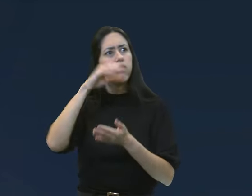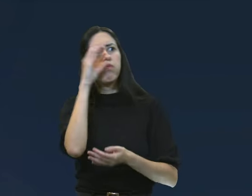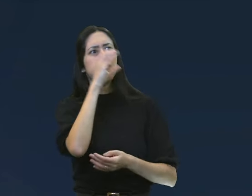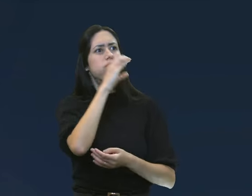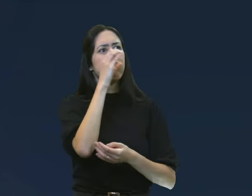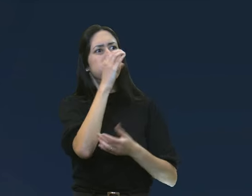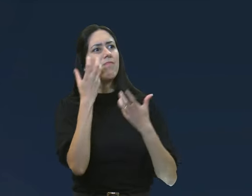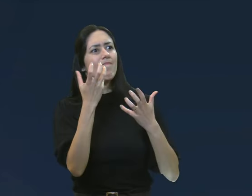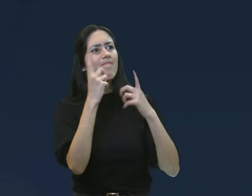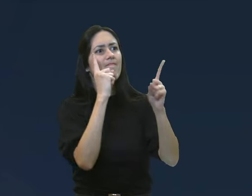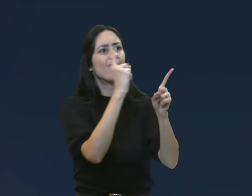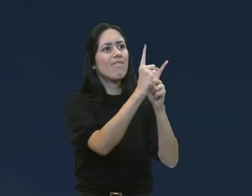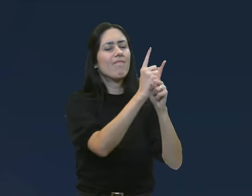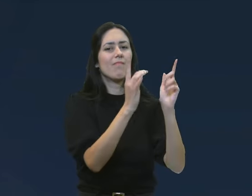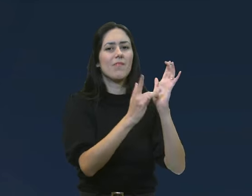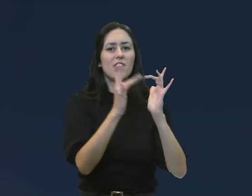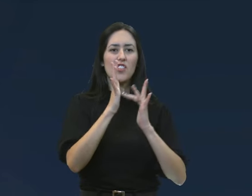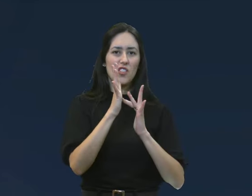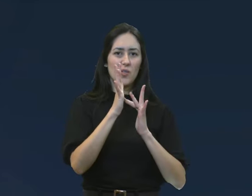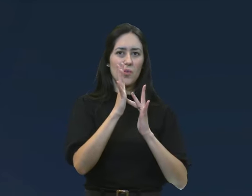dirigiu-se a Jesus.